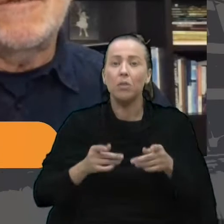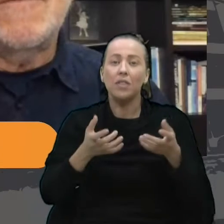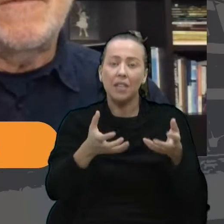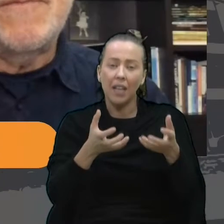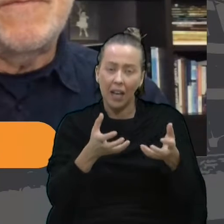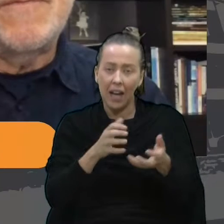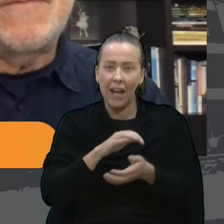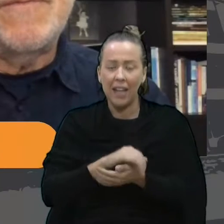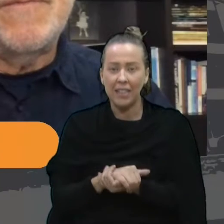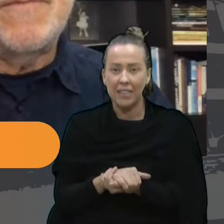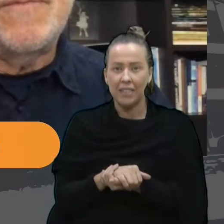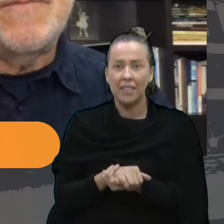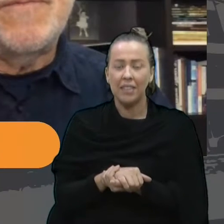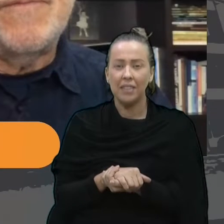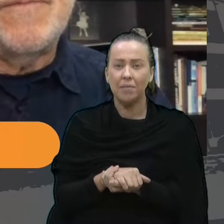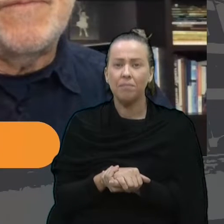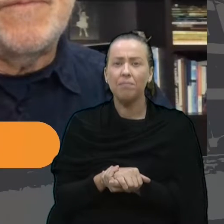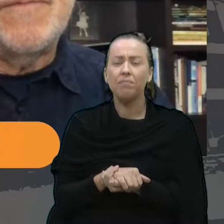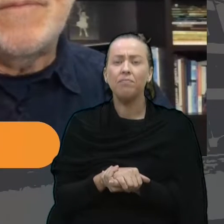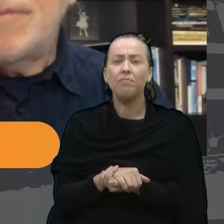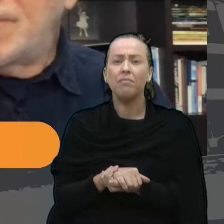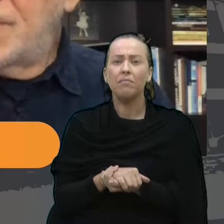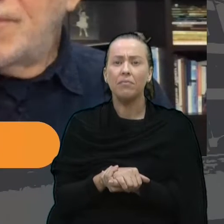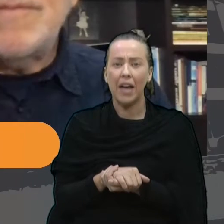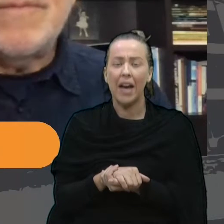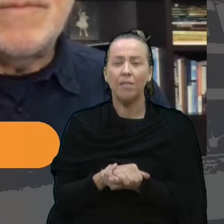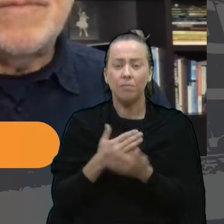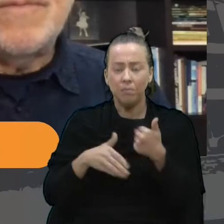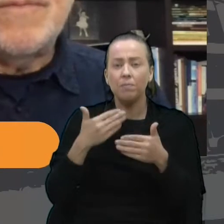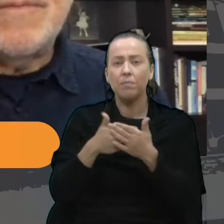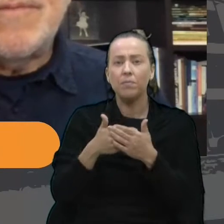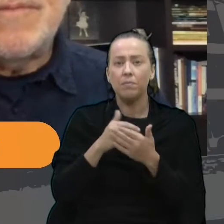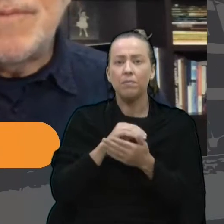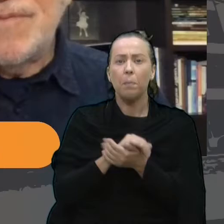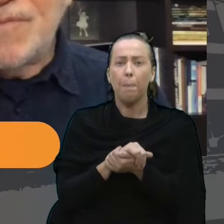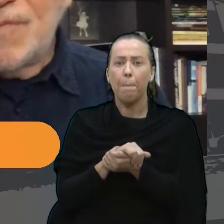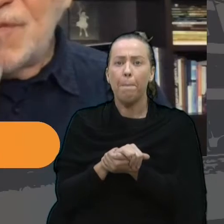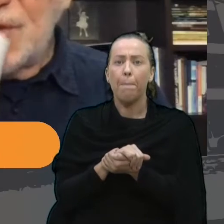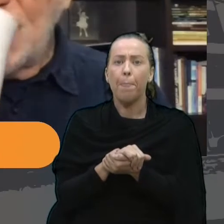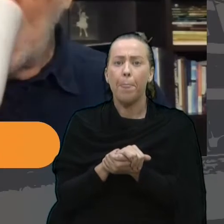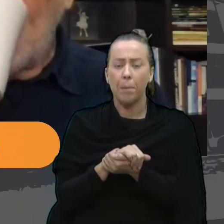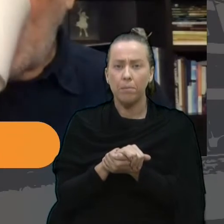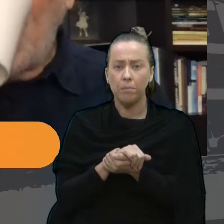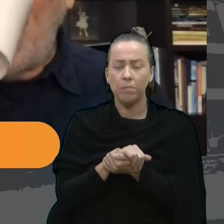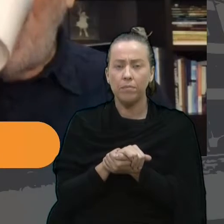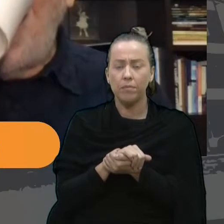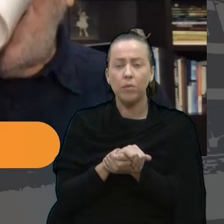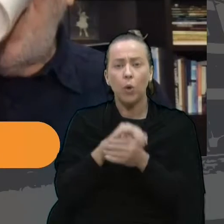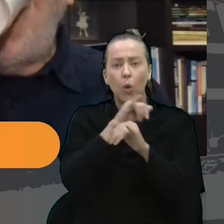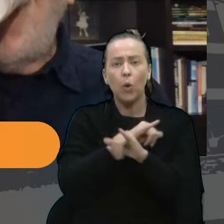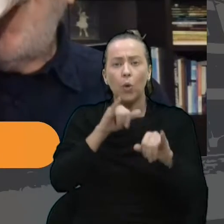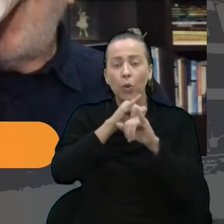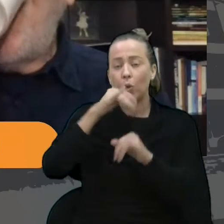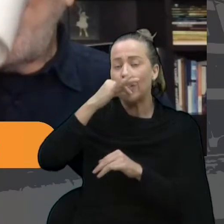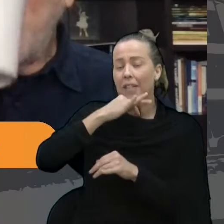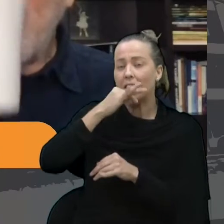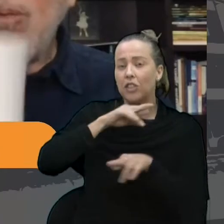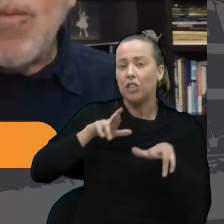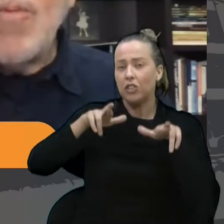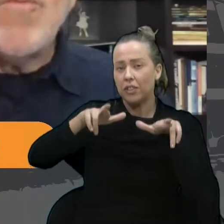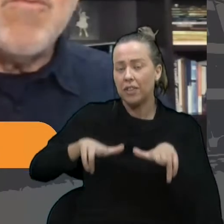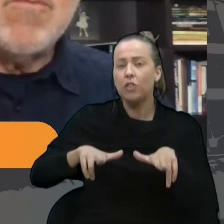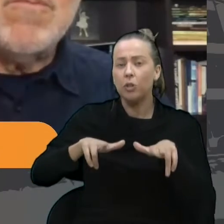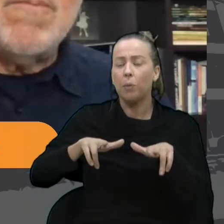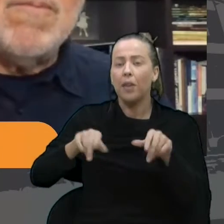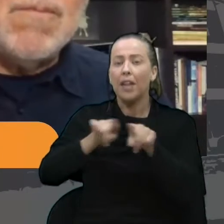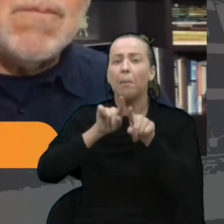Alexandre, para quem está nos acompanhando pela TV, o canal 16 da Câmara, o canal legislativo aqui, para toda Caxias do Sul e região, e ainda